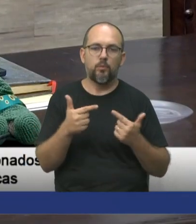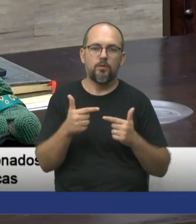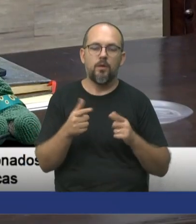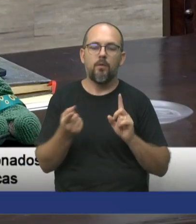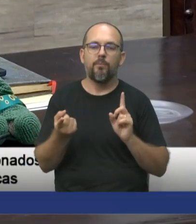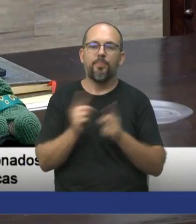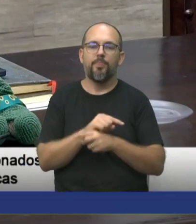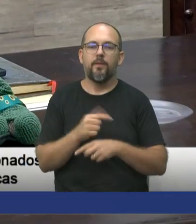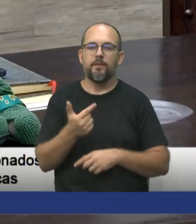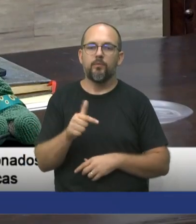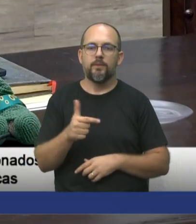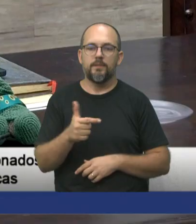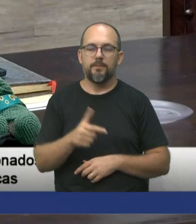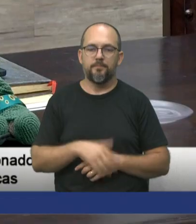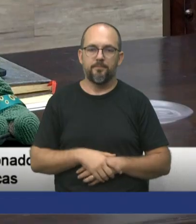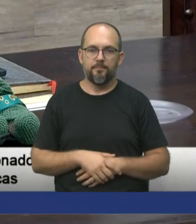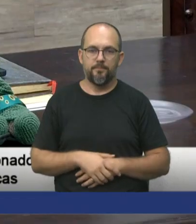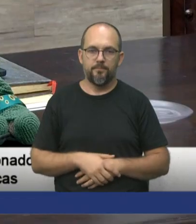inverter,